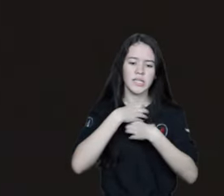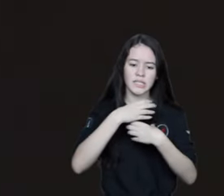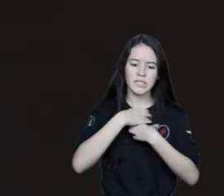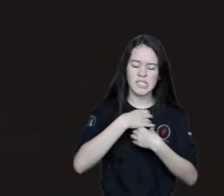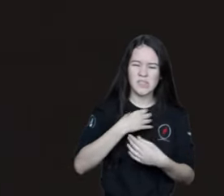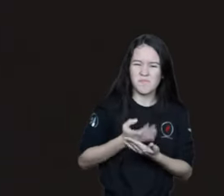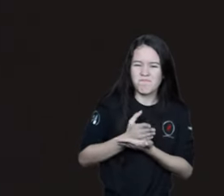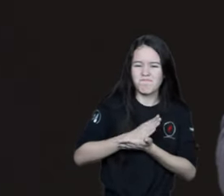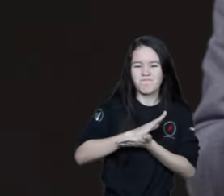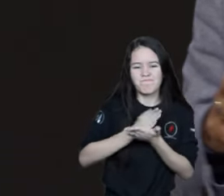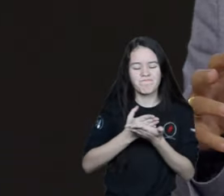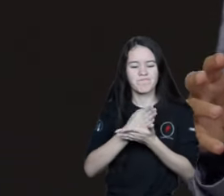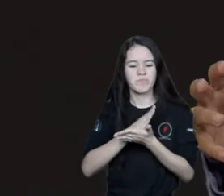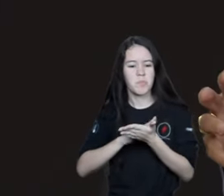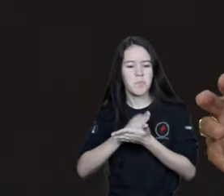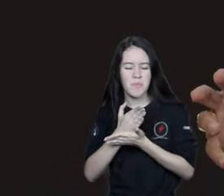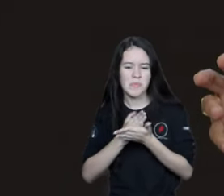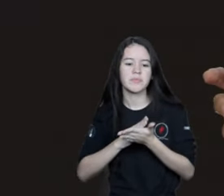desconfortante